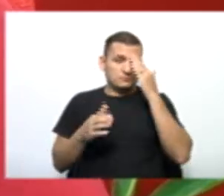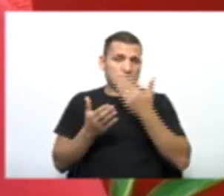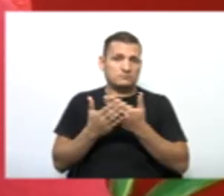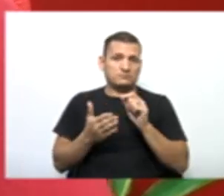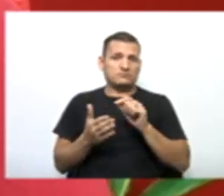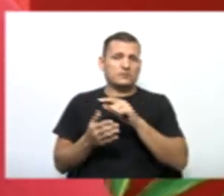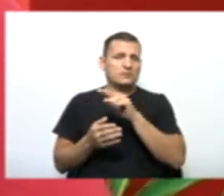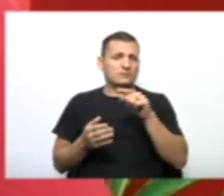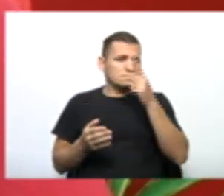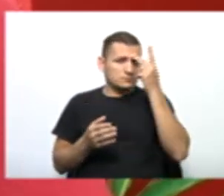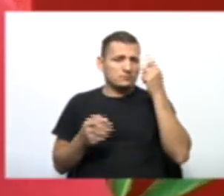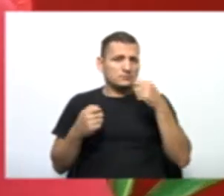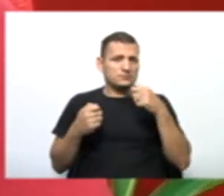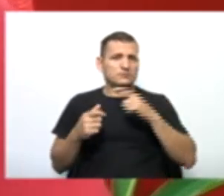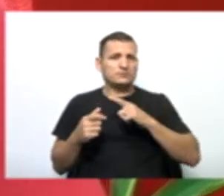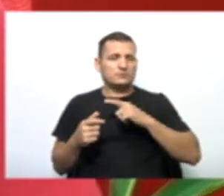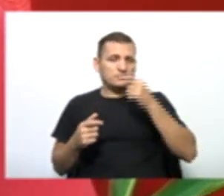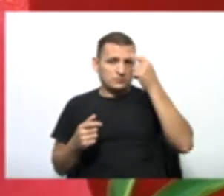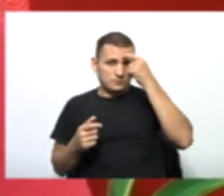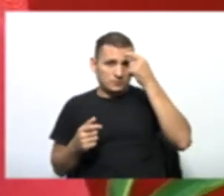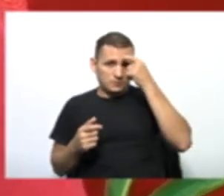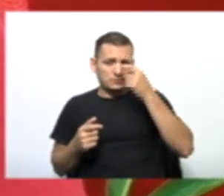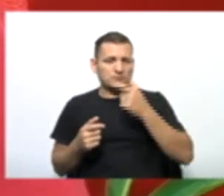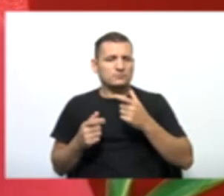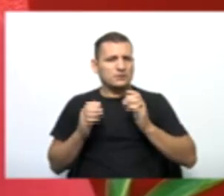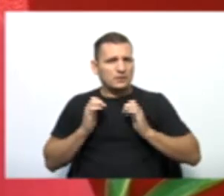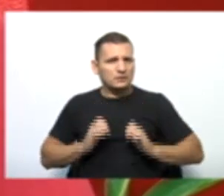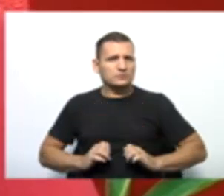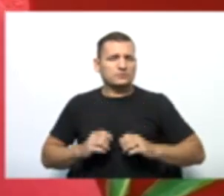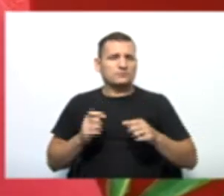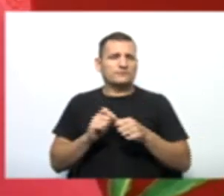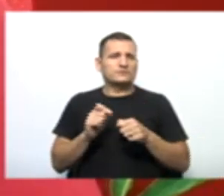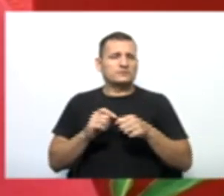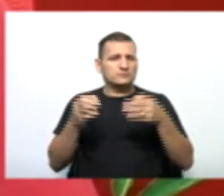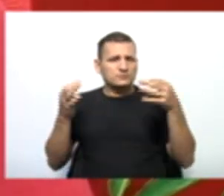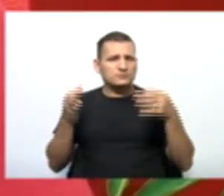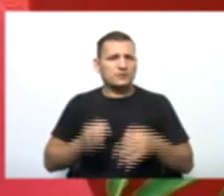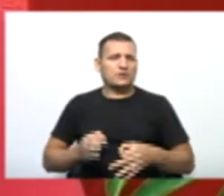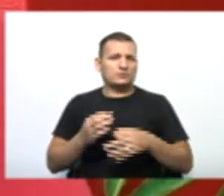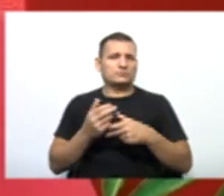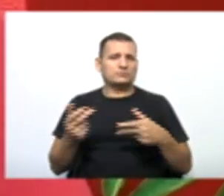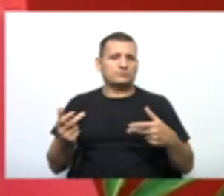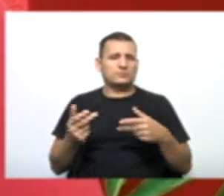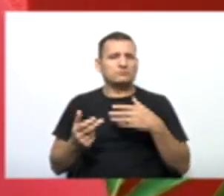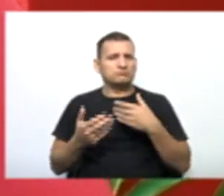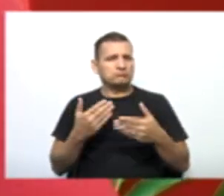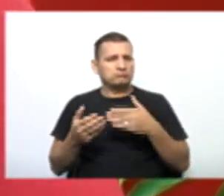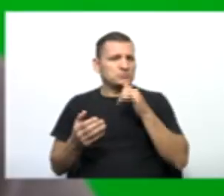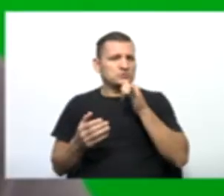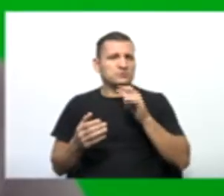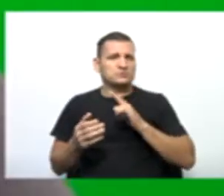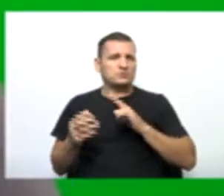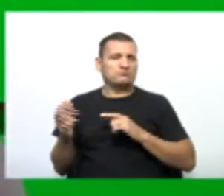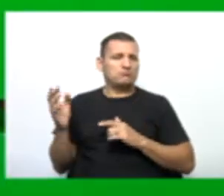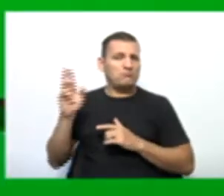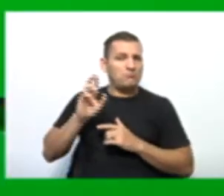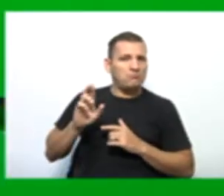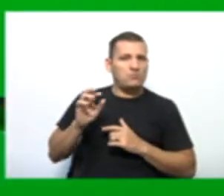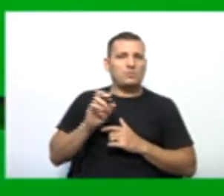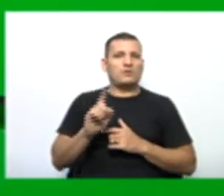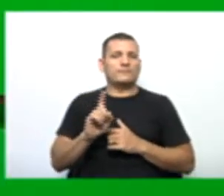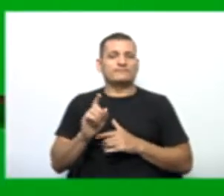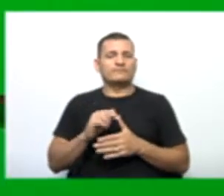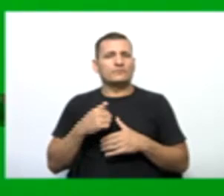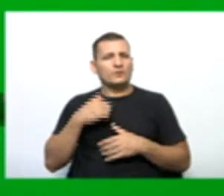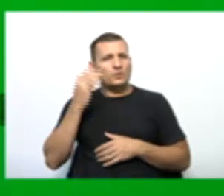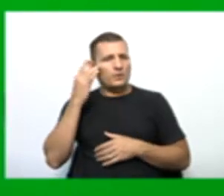agir com essa consciência de ter a ética e de agir corretamente, né? Independente de estar sendo observado ou não. Acho que é o mínimo que um